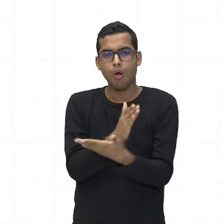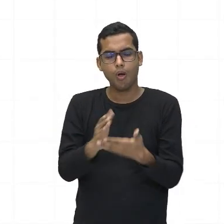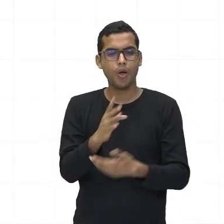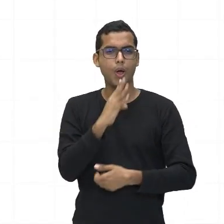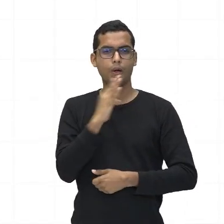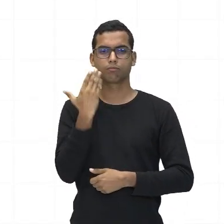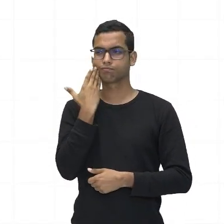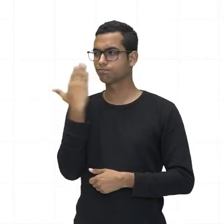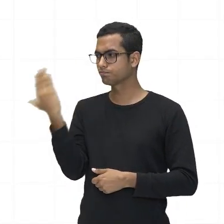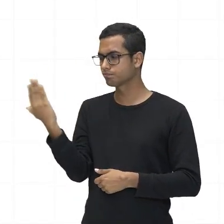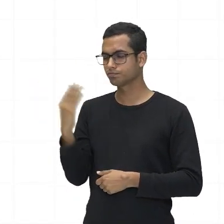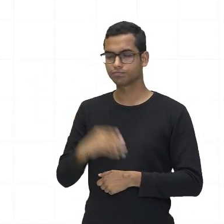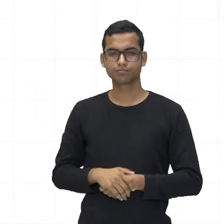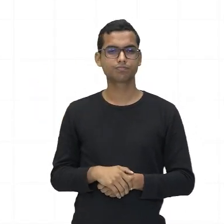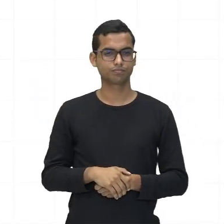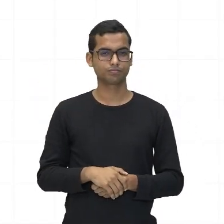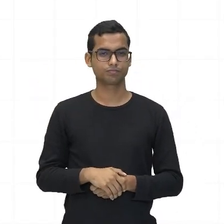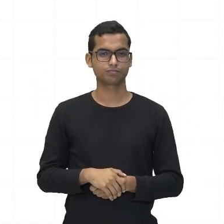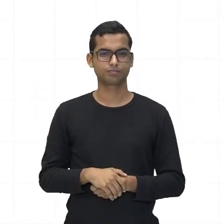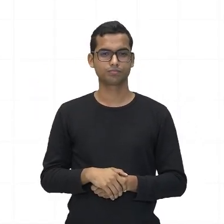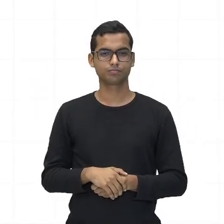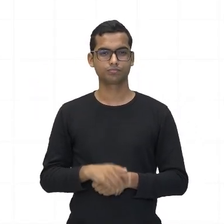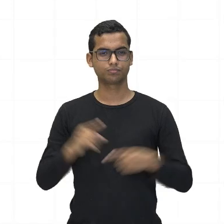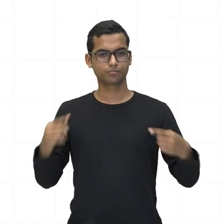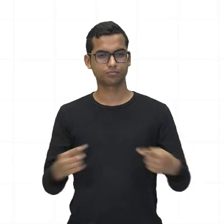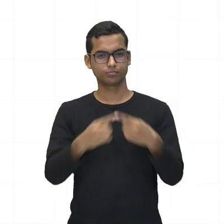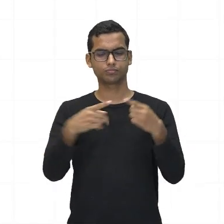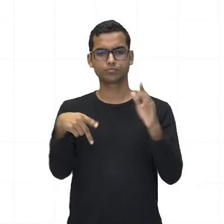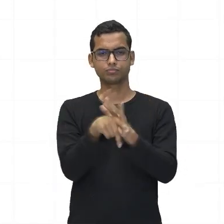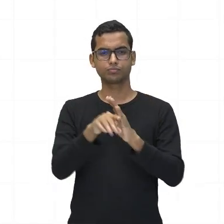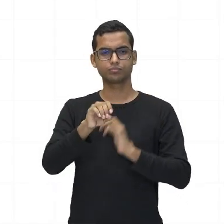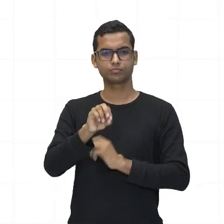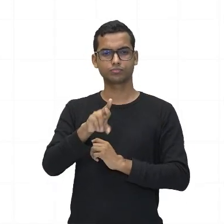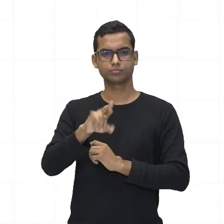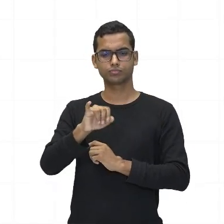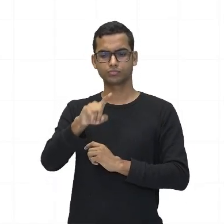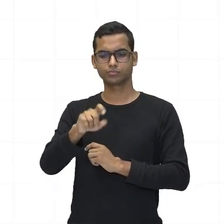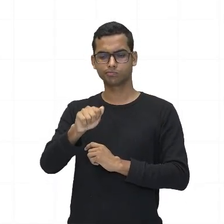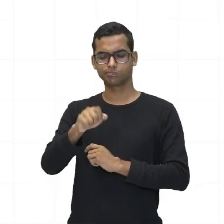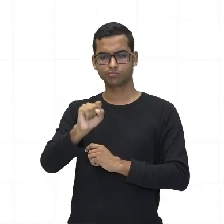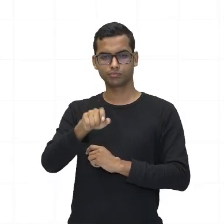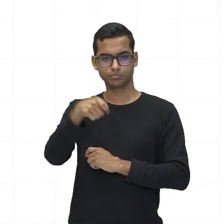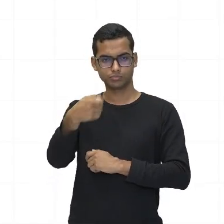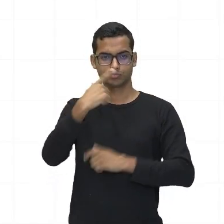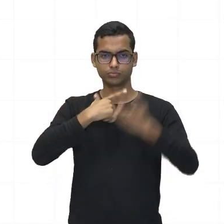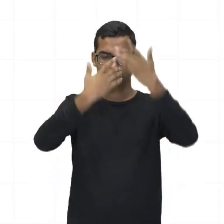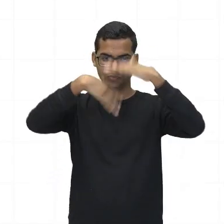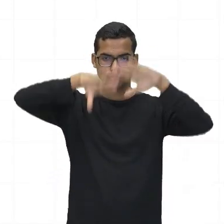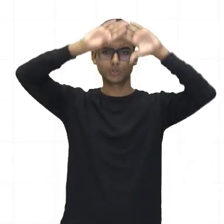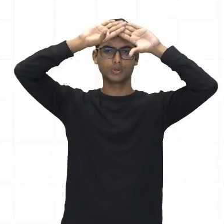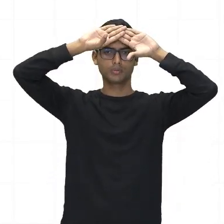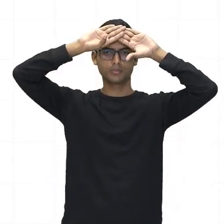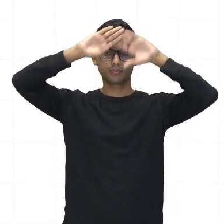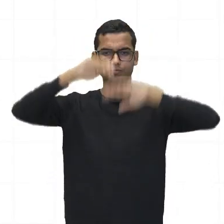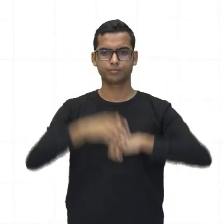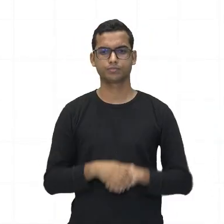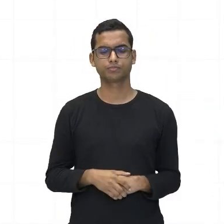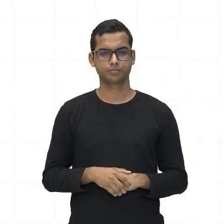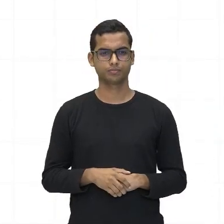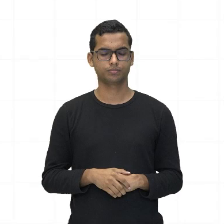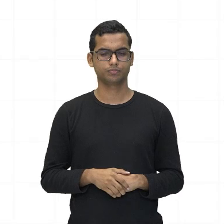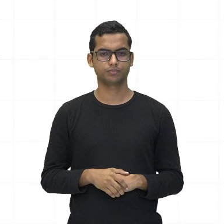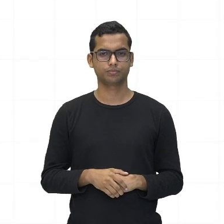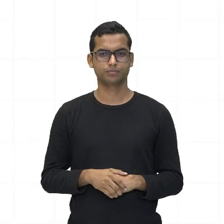deles relacionados com seus respectivos orixás. Vamos lá. Nós